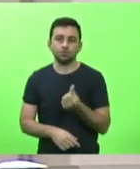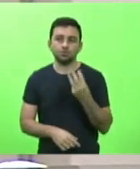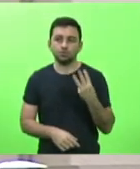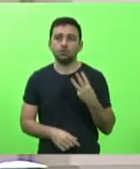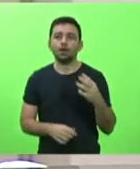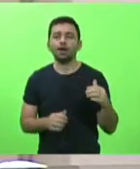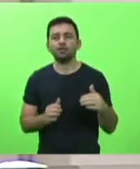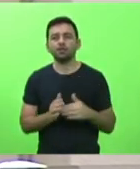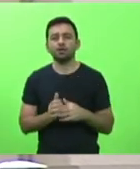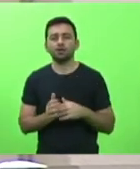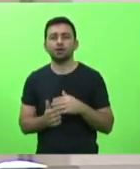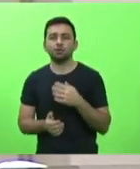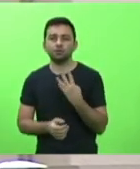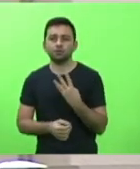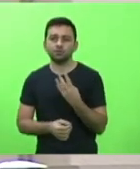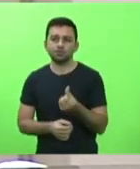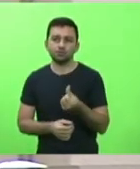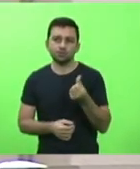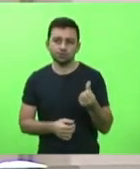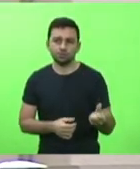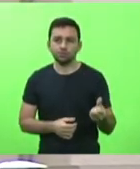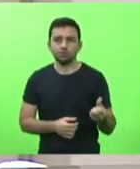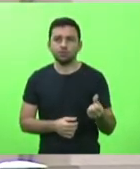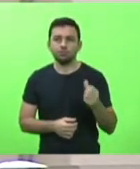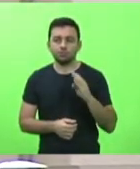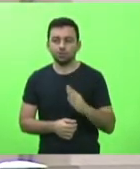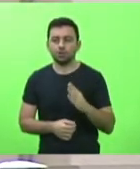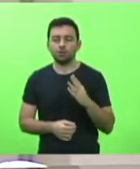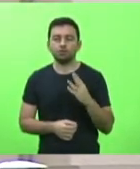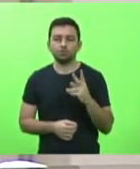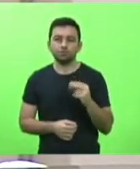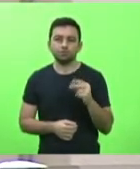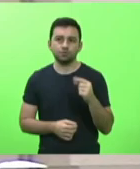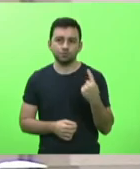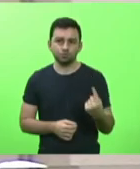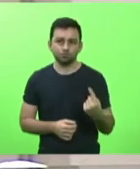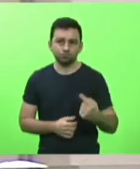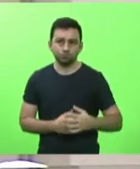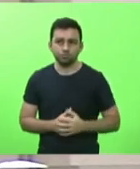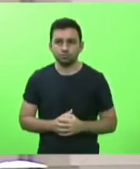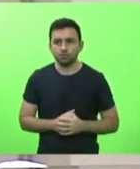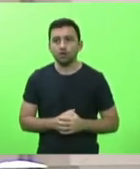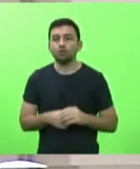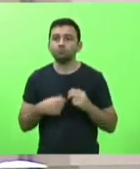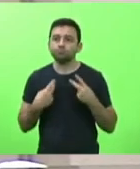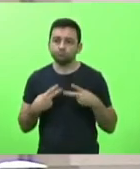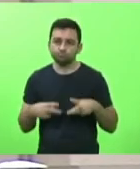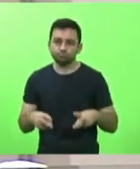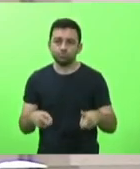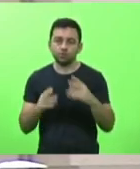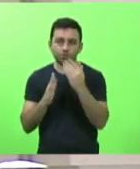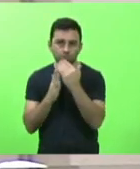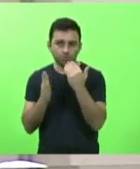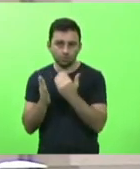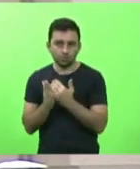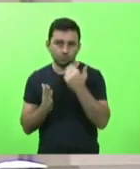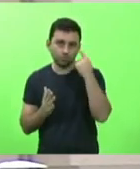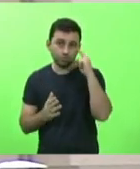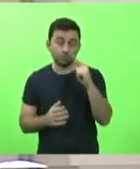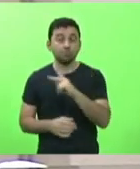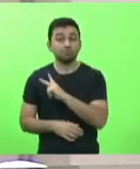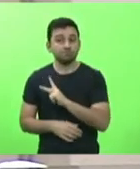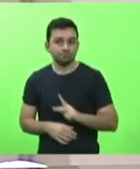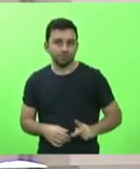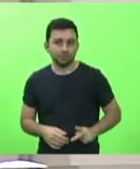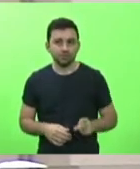466, barra 2021. Dando continuidade à ordem do dia, o senhor presidente deferiu